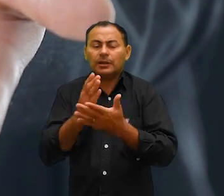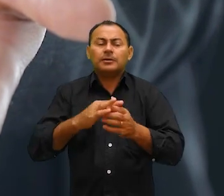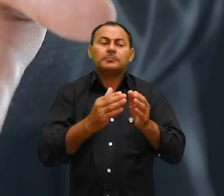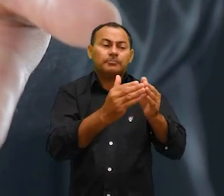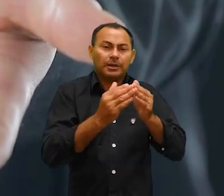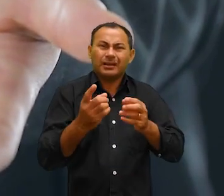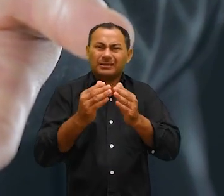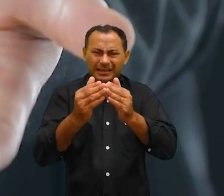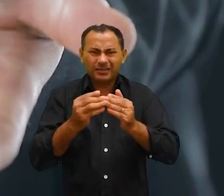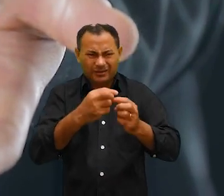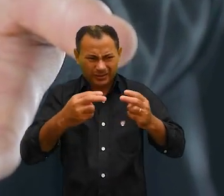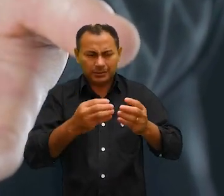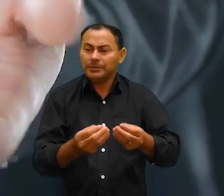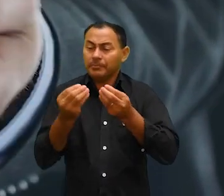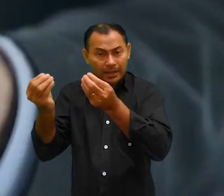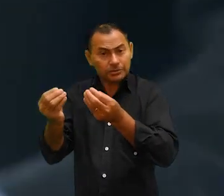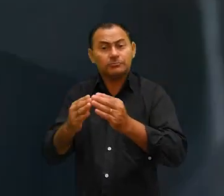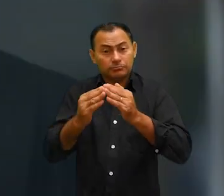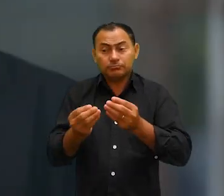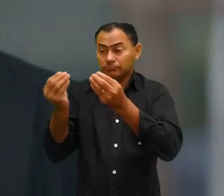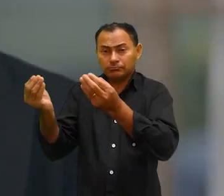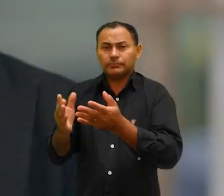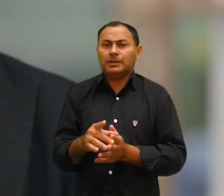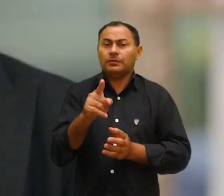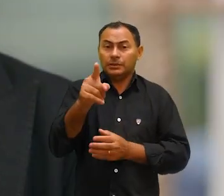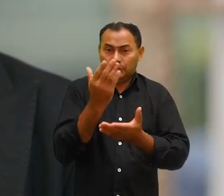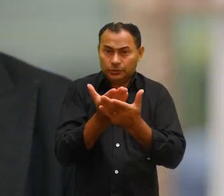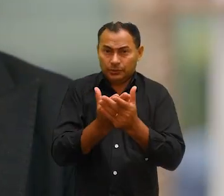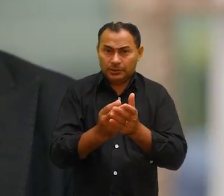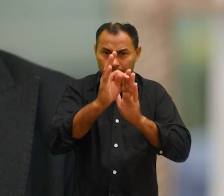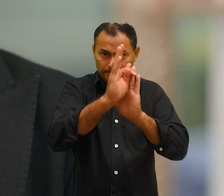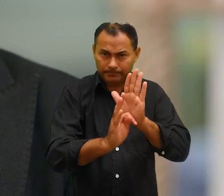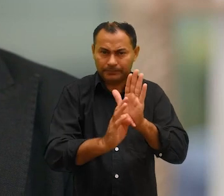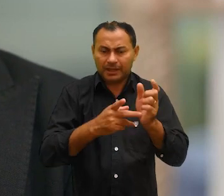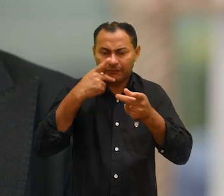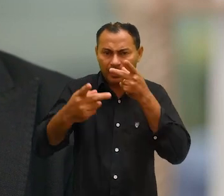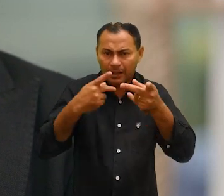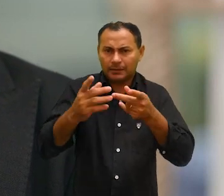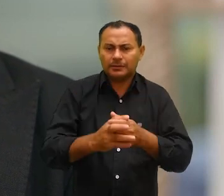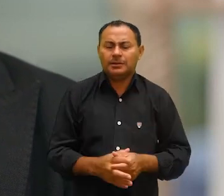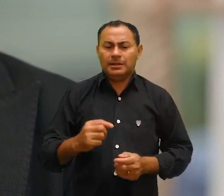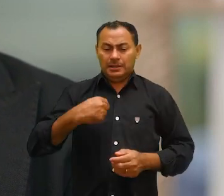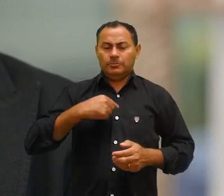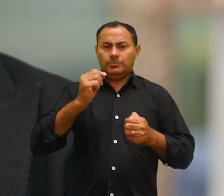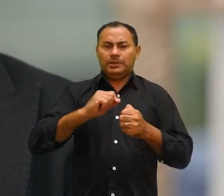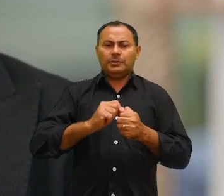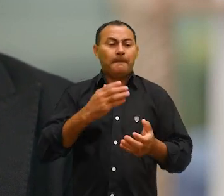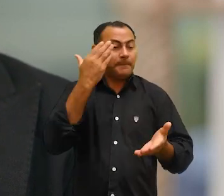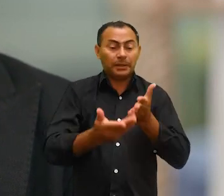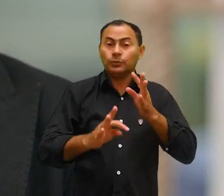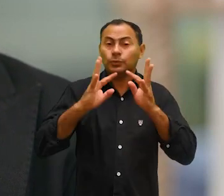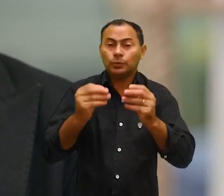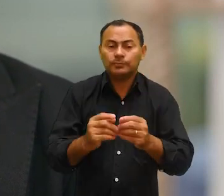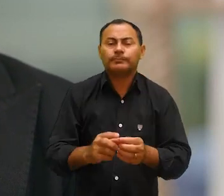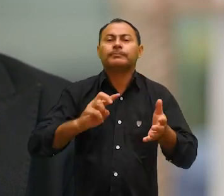algo emprestado de vocês, emprestem. Se você estuda esta passagem e diz: "Se eu fizer isso, perco